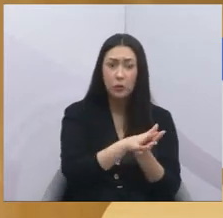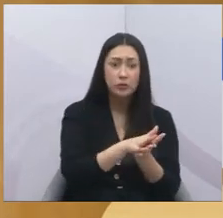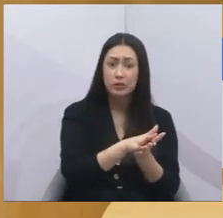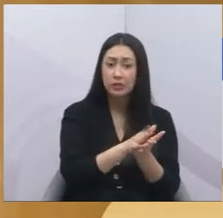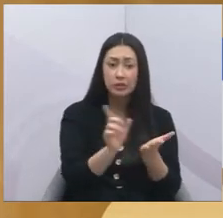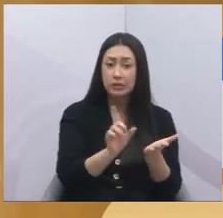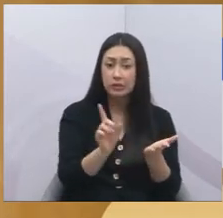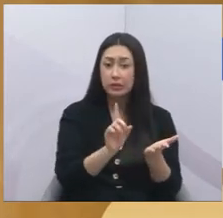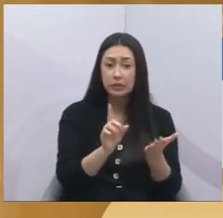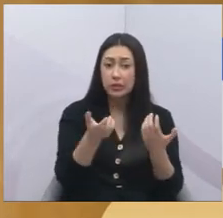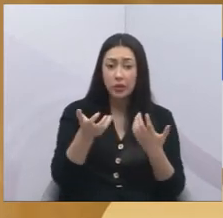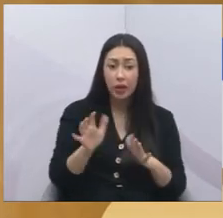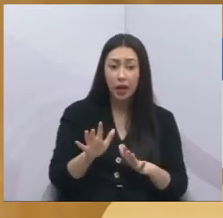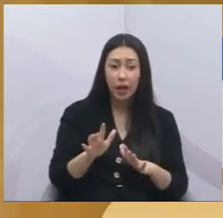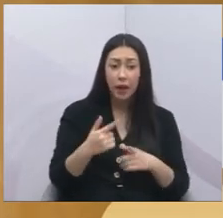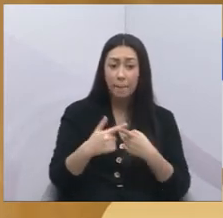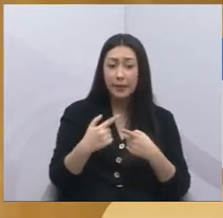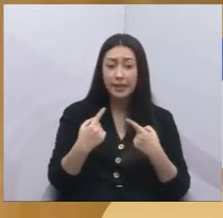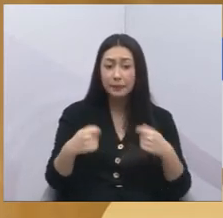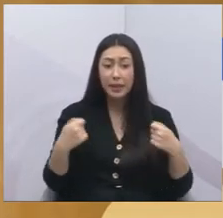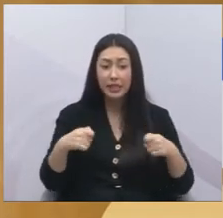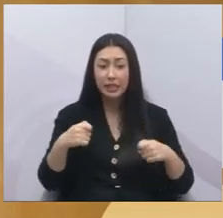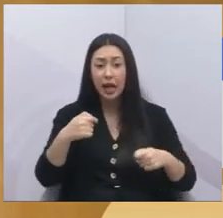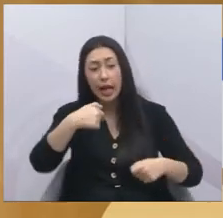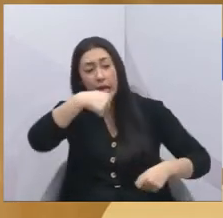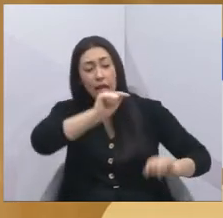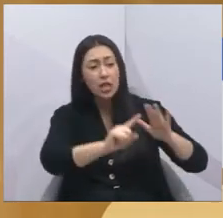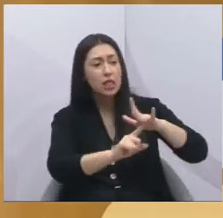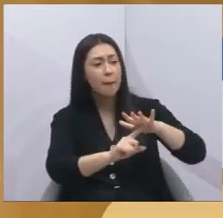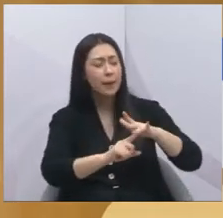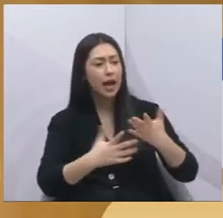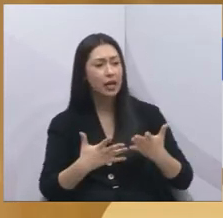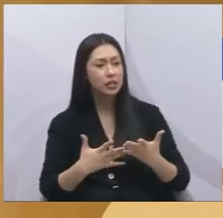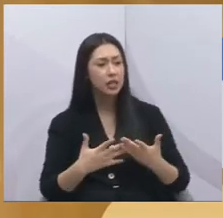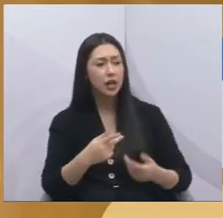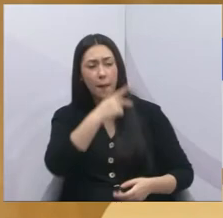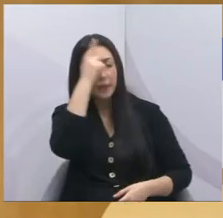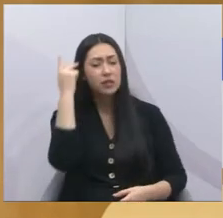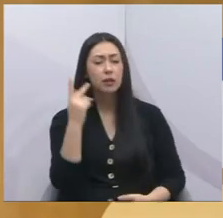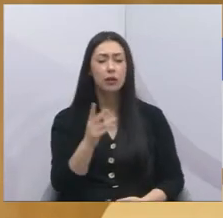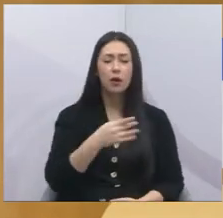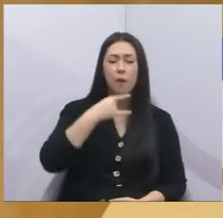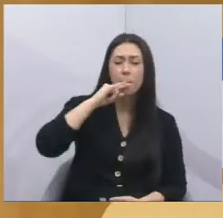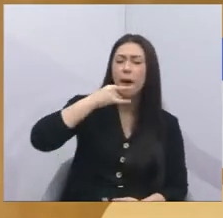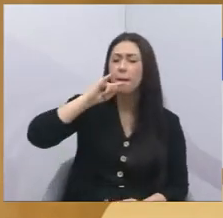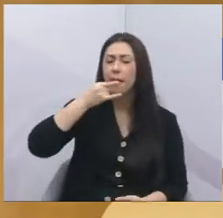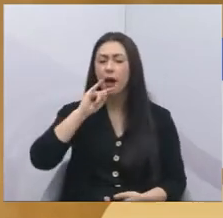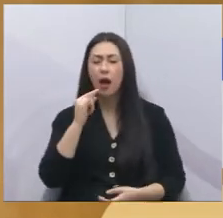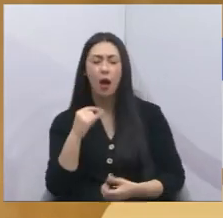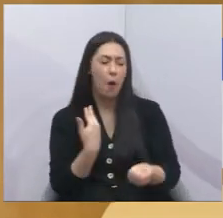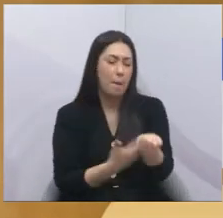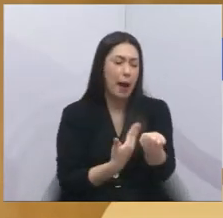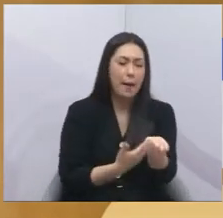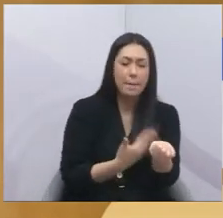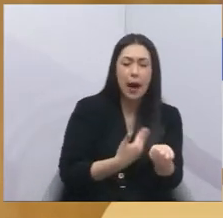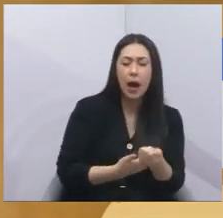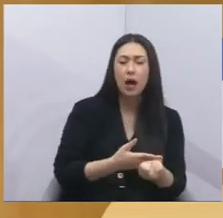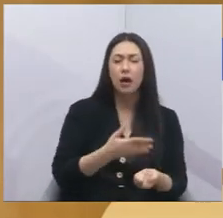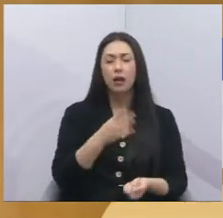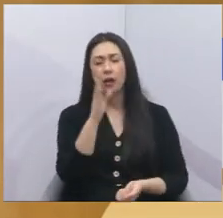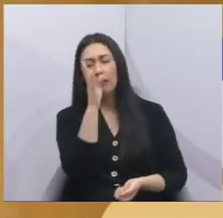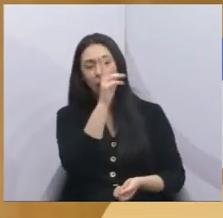ter que bater de frente com pessoas bêbadas, às vezes que tenham feito uso de drogas ilícitas, alguma coisa.